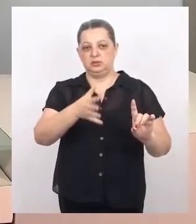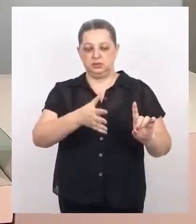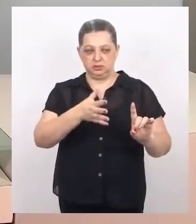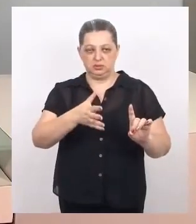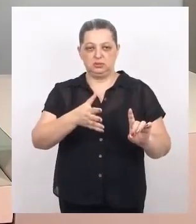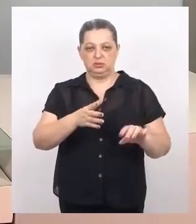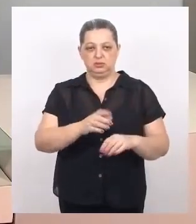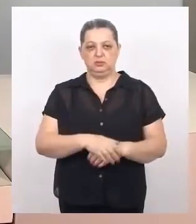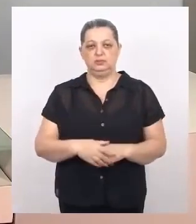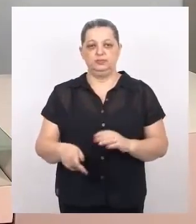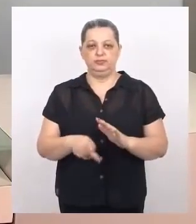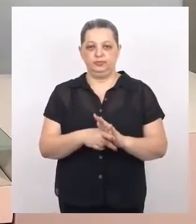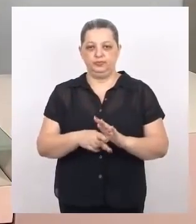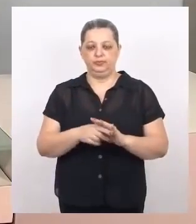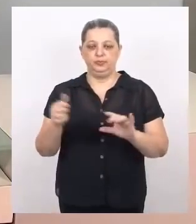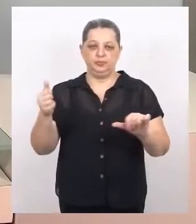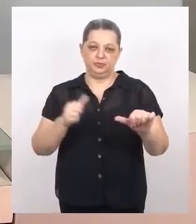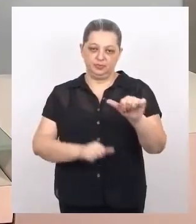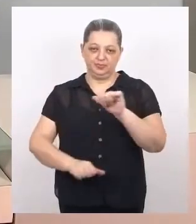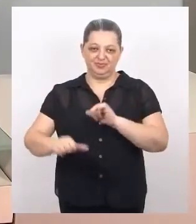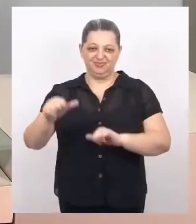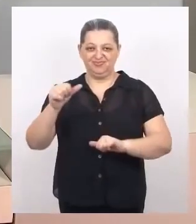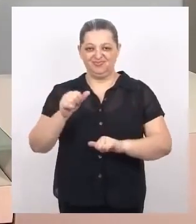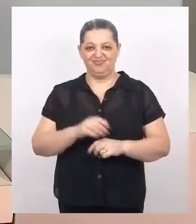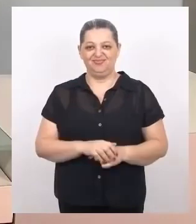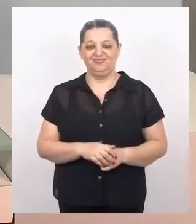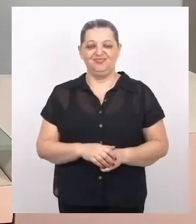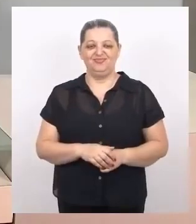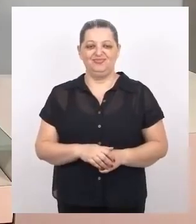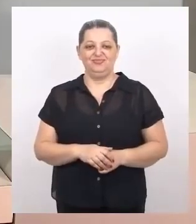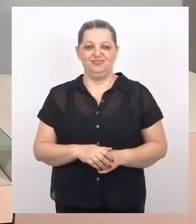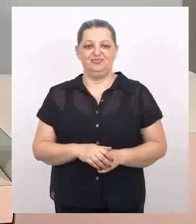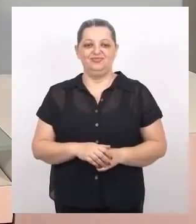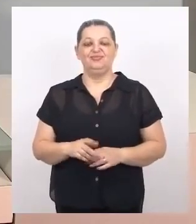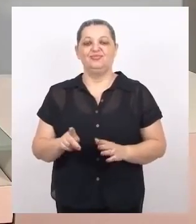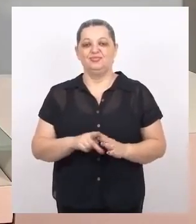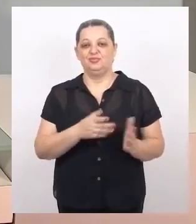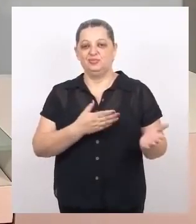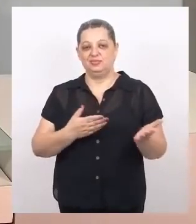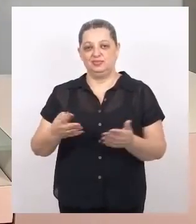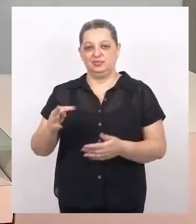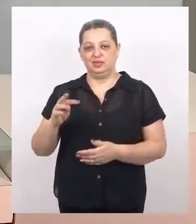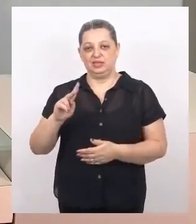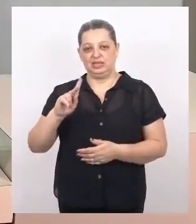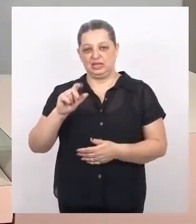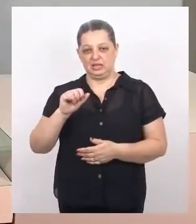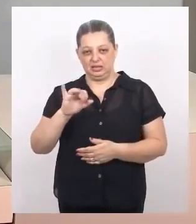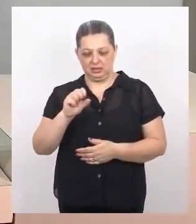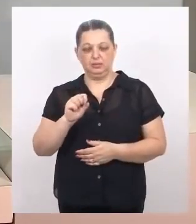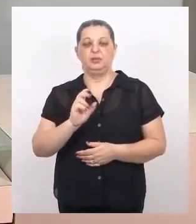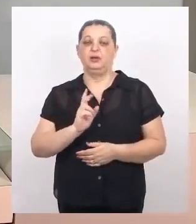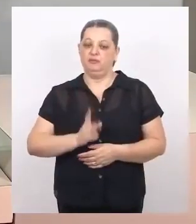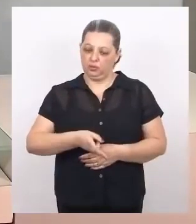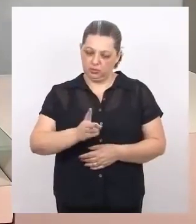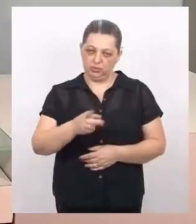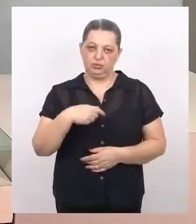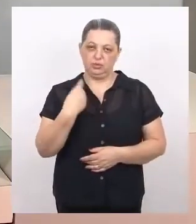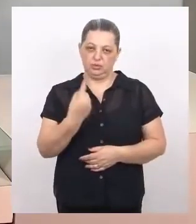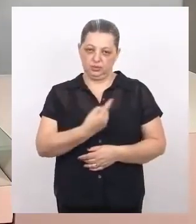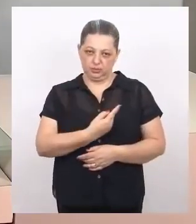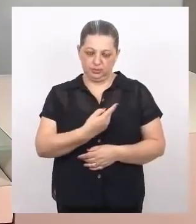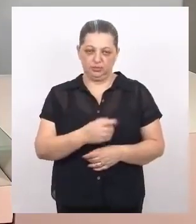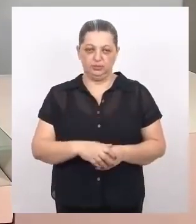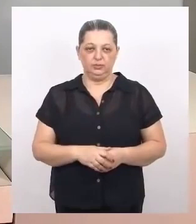pequena mágica do estúdio que o Caetano vai subir e vai virar a Thaís, mas o Caetano vai continuar aqui com a gente, então se durante a